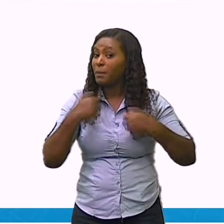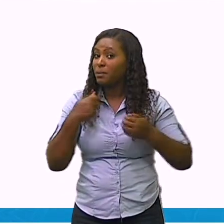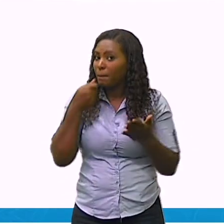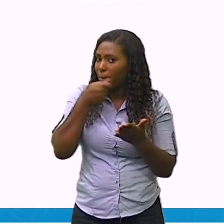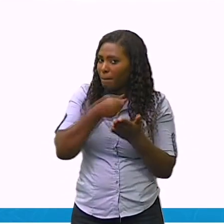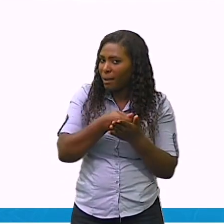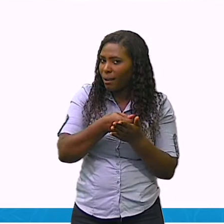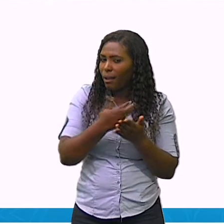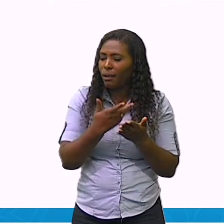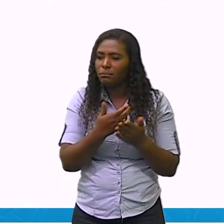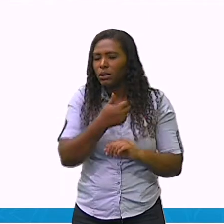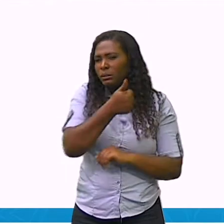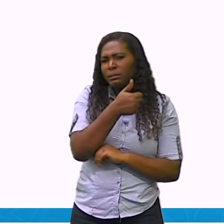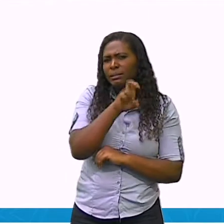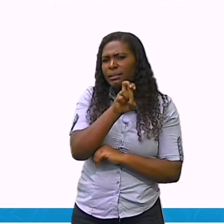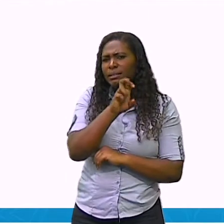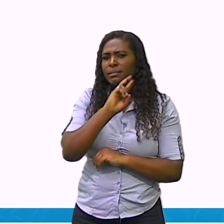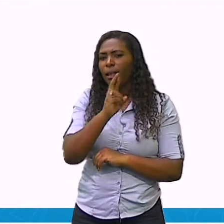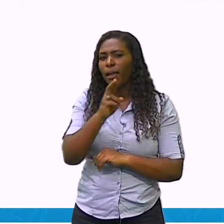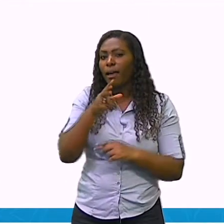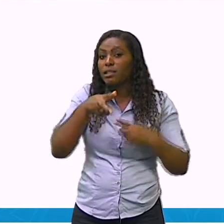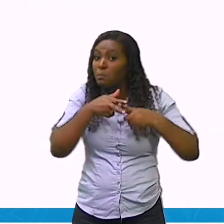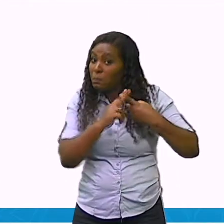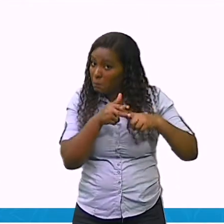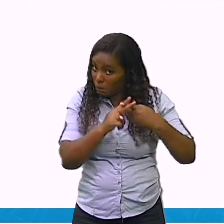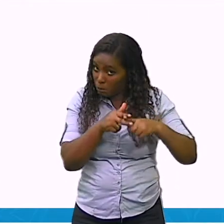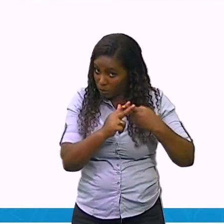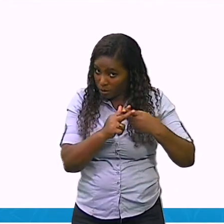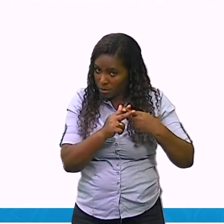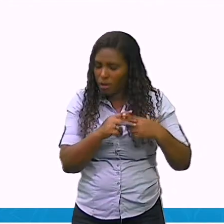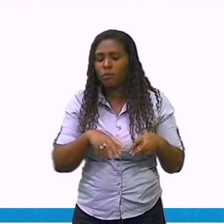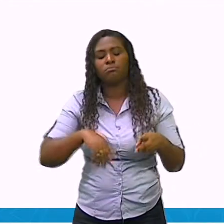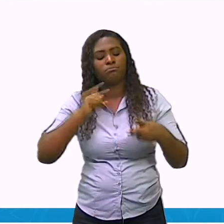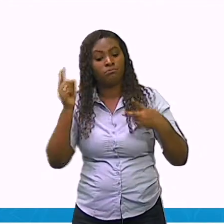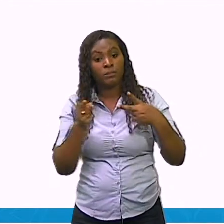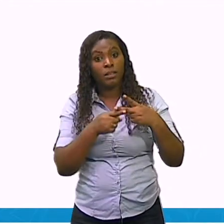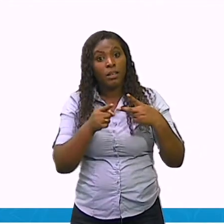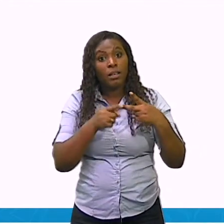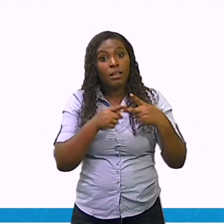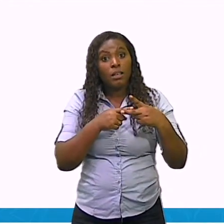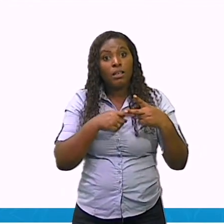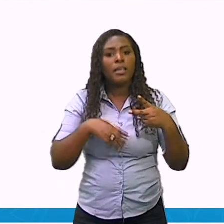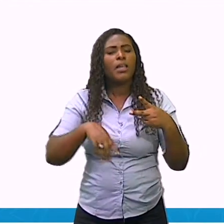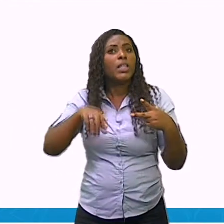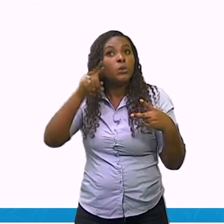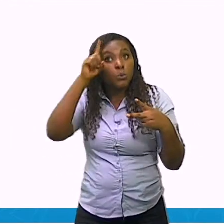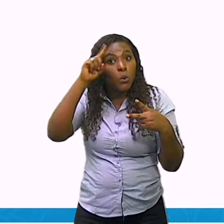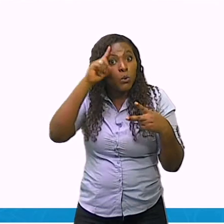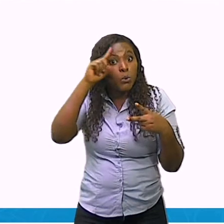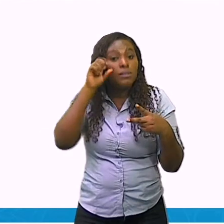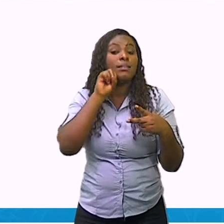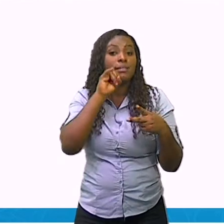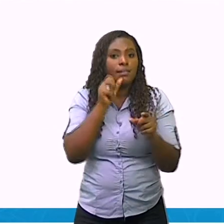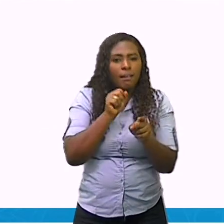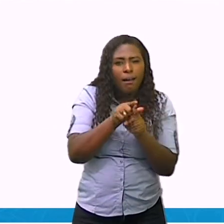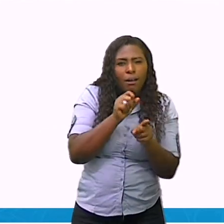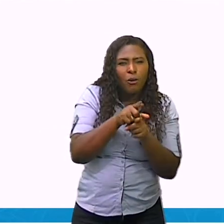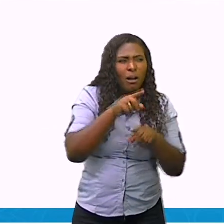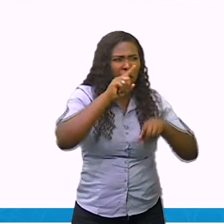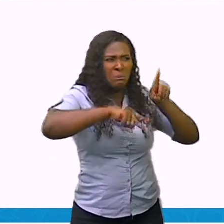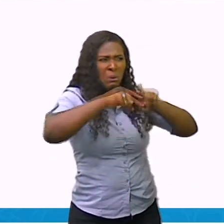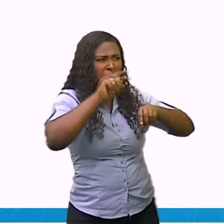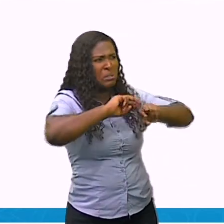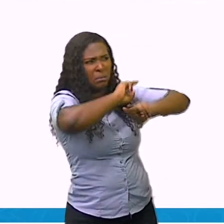manutenção dessas peças. E uma taxa diária de R$8,50. Então, preste